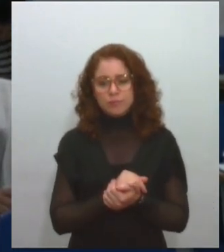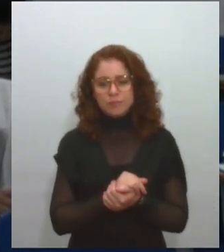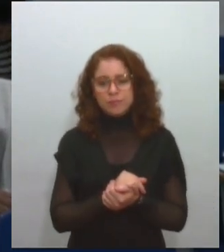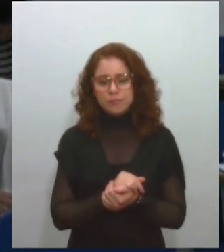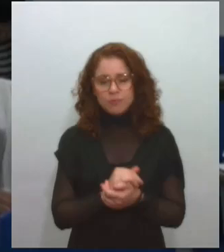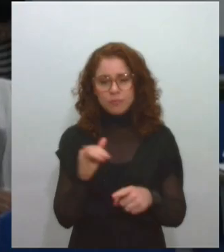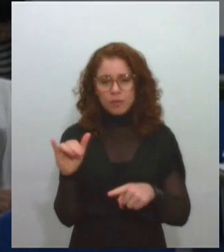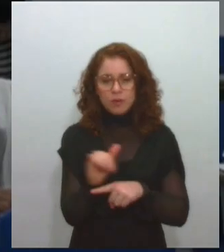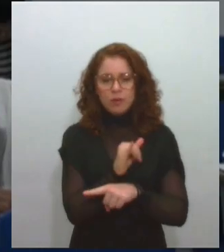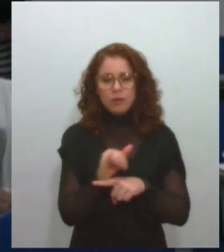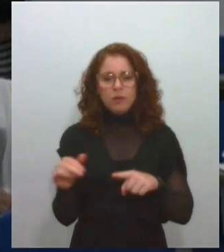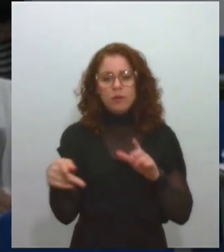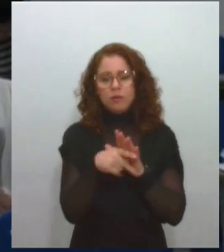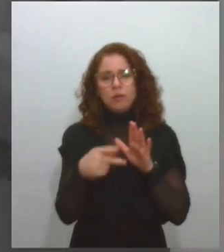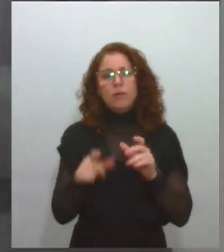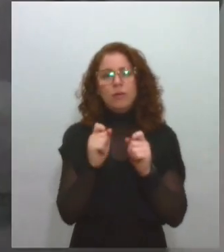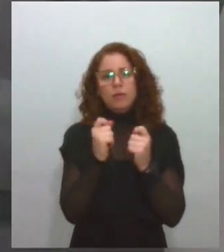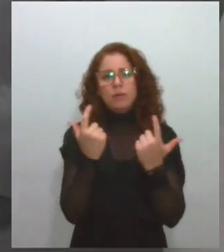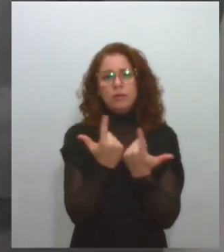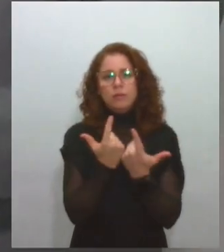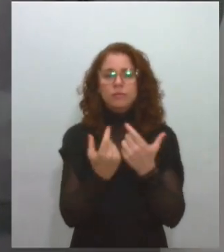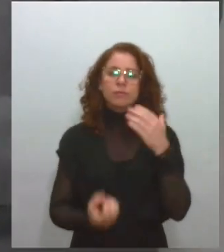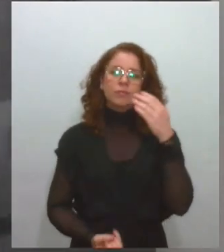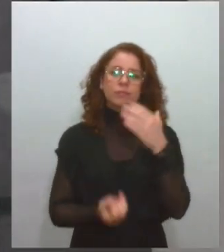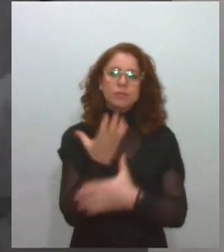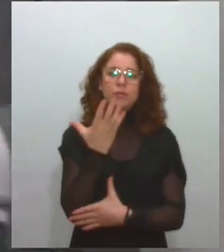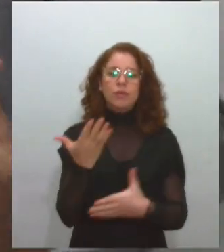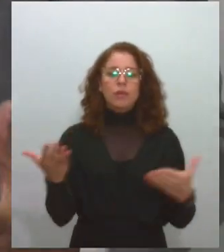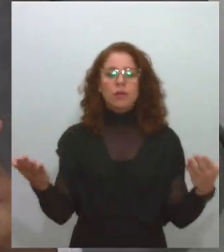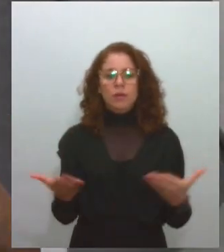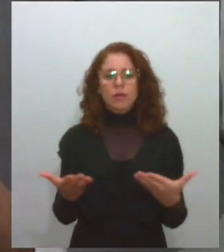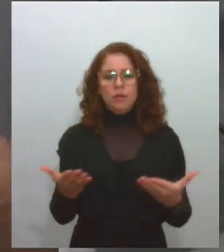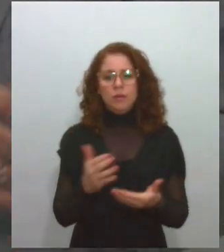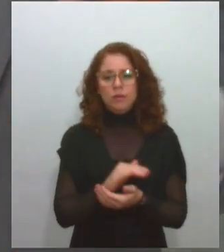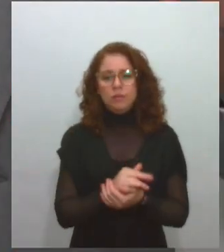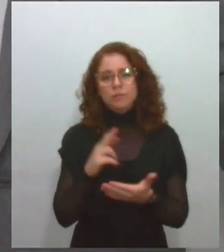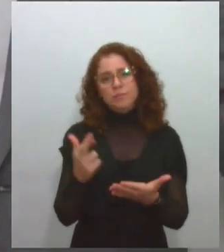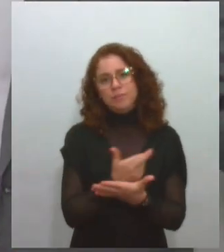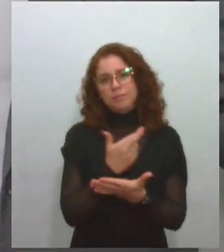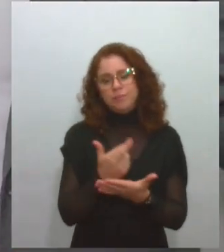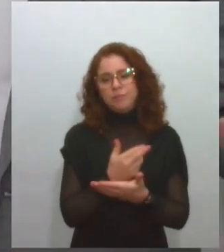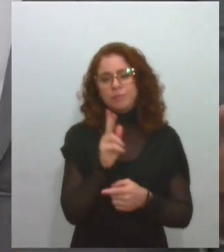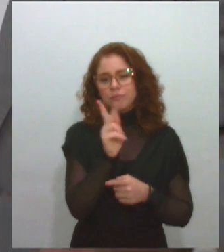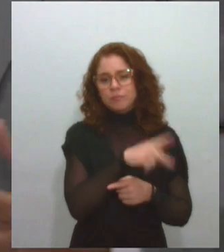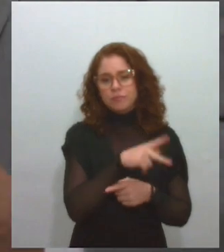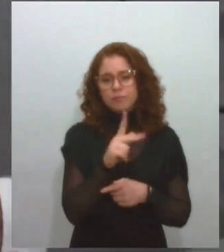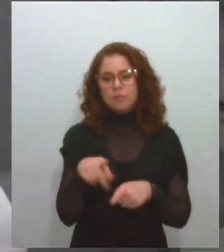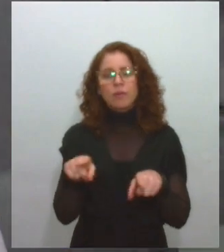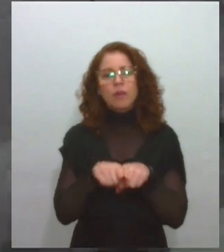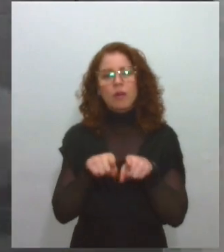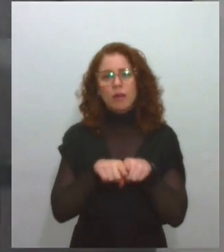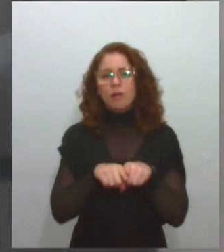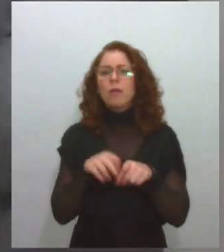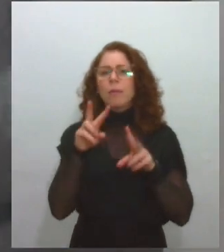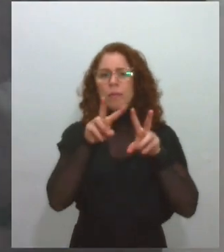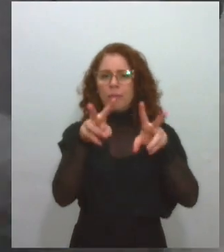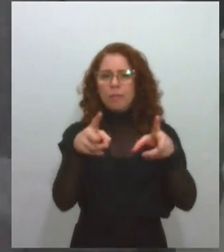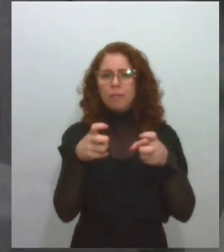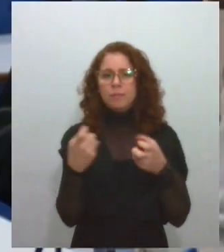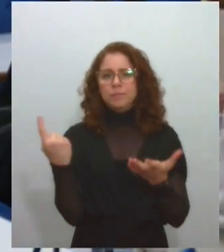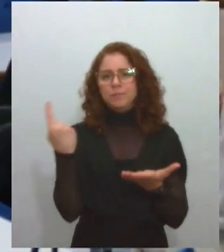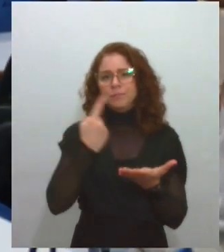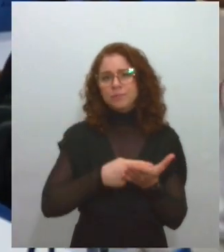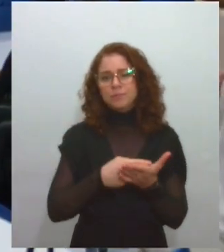a Assembleia Legislativa disponibiliza. O professor reconhece o compromisso do Poder Legislativo em fomentar o